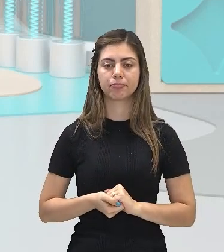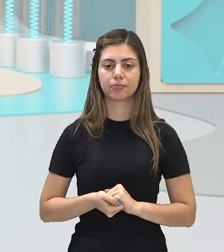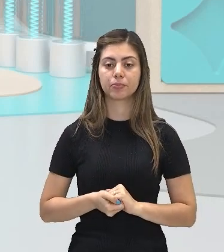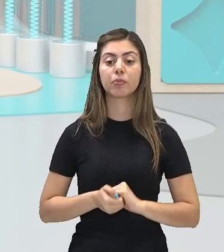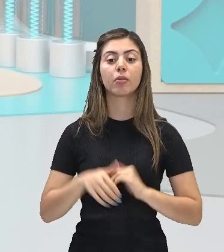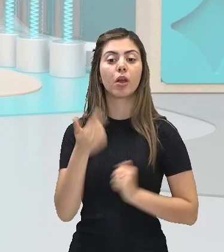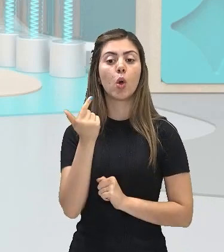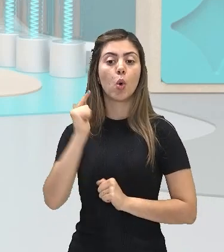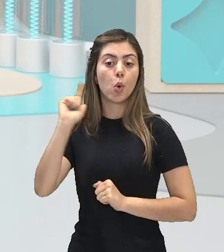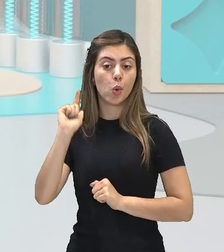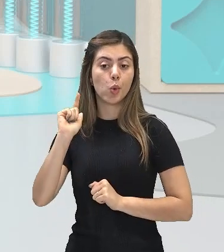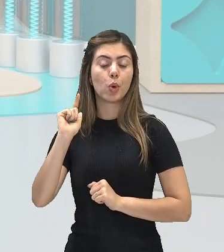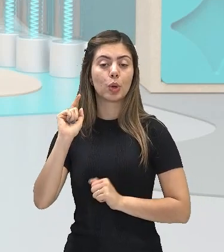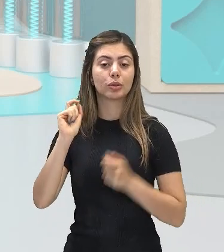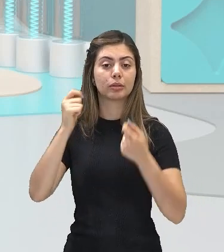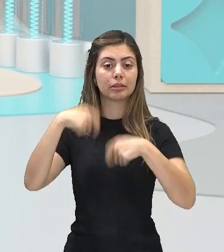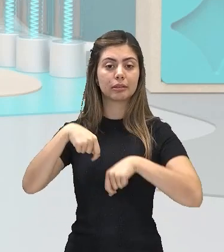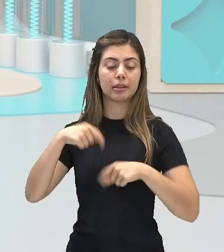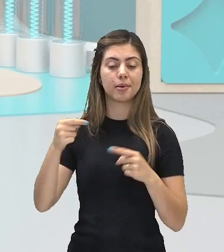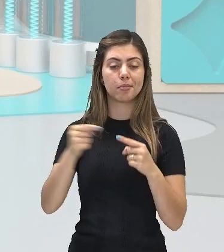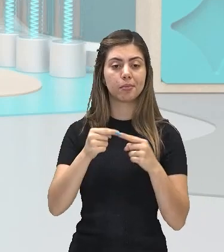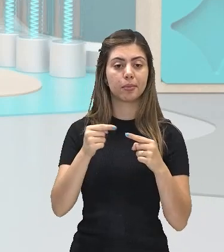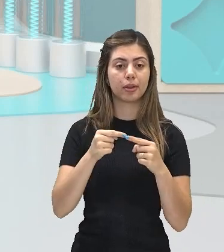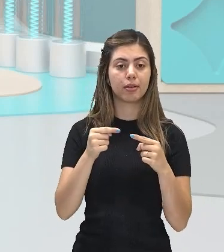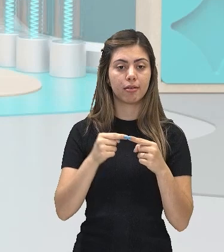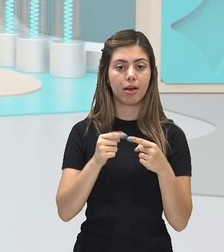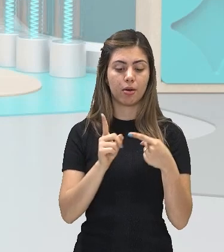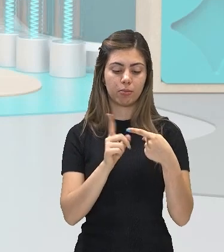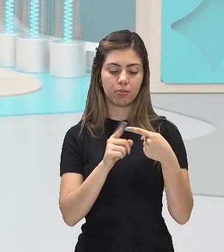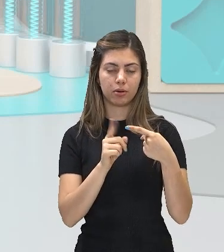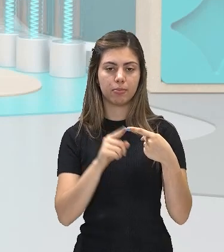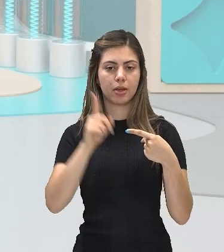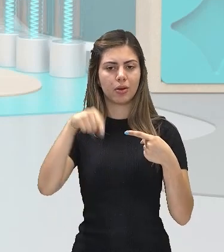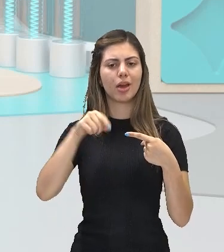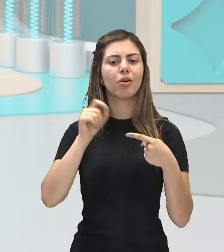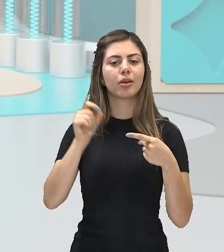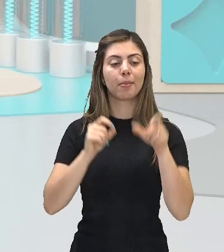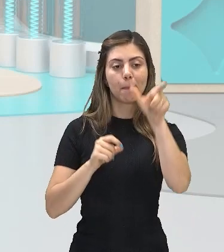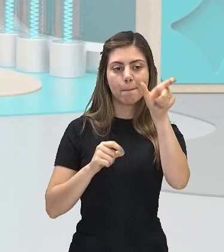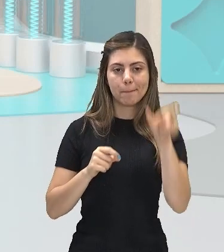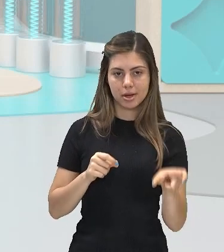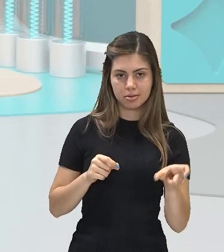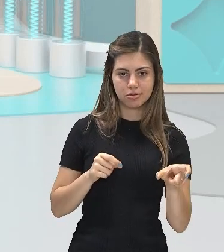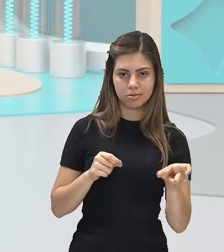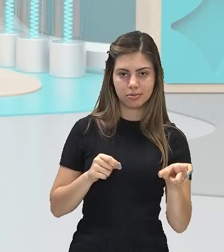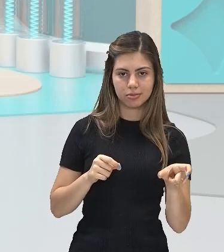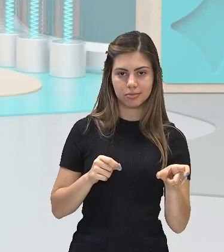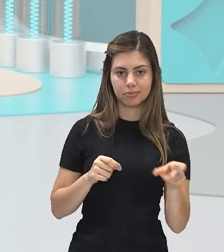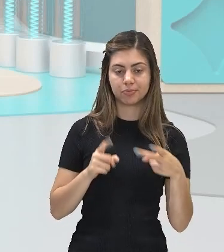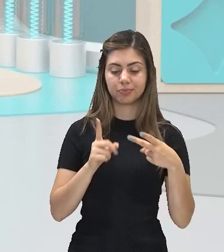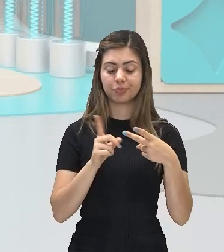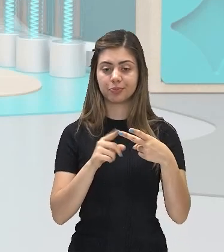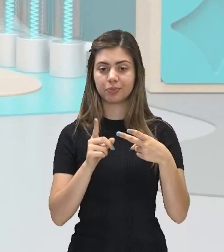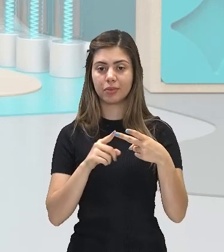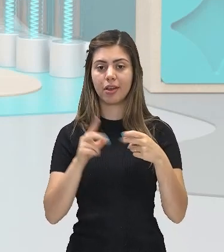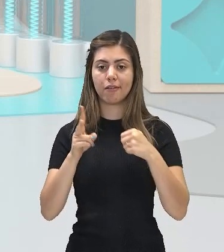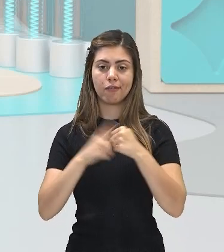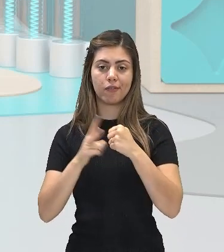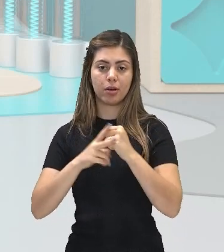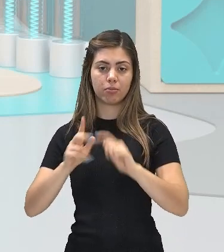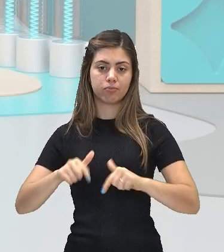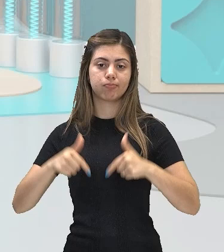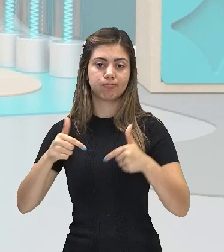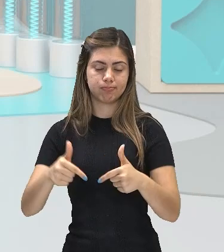eu posso dar para o meu sintagma nominal é sujeito. E o outro nome que eu posso dar para o sintagma verbal